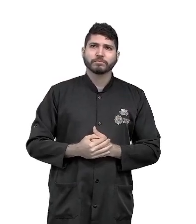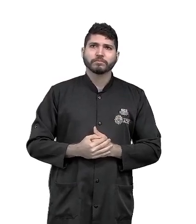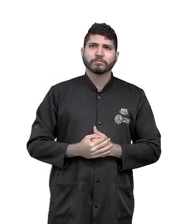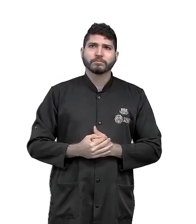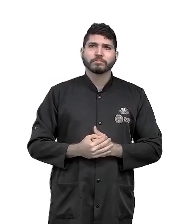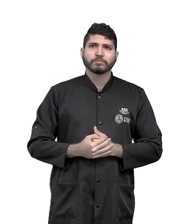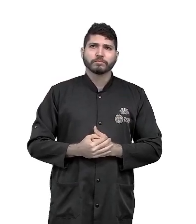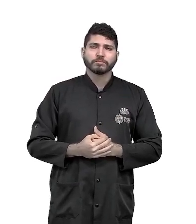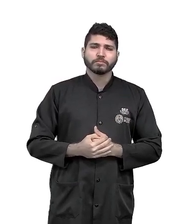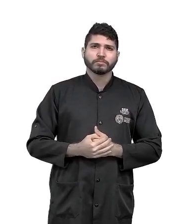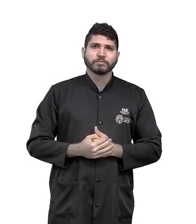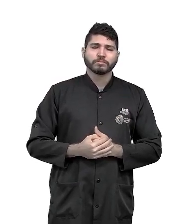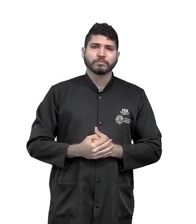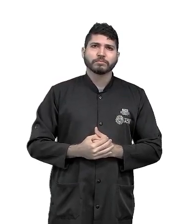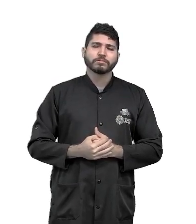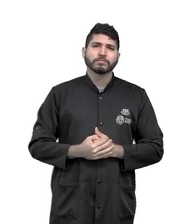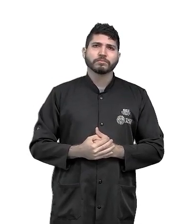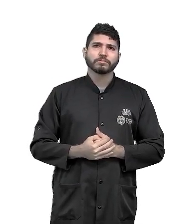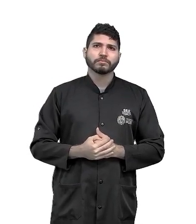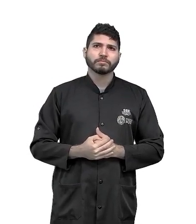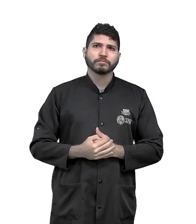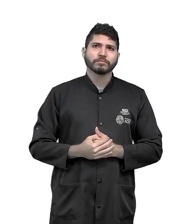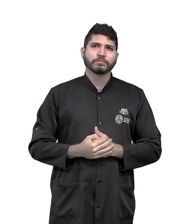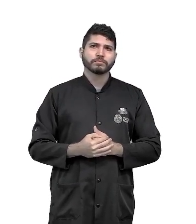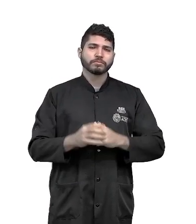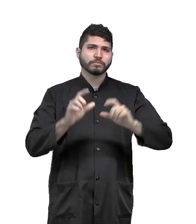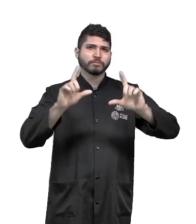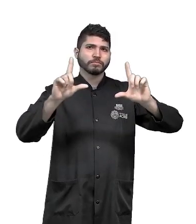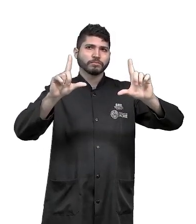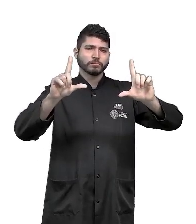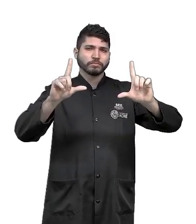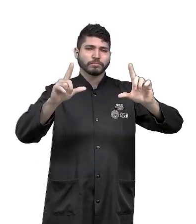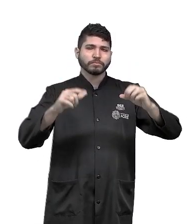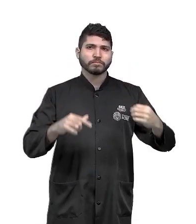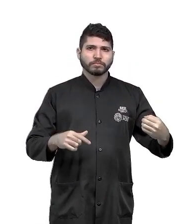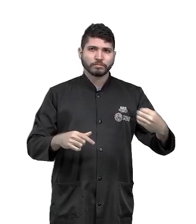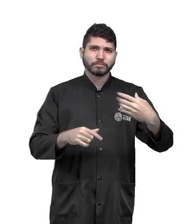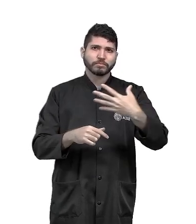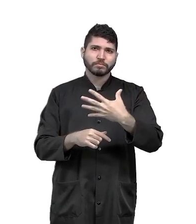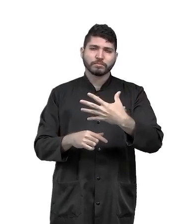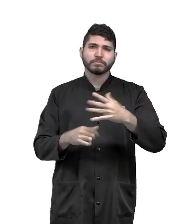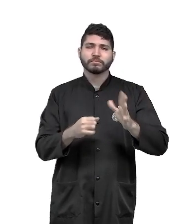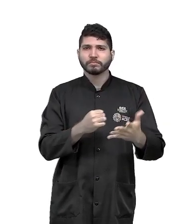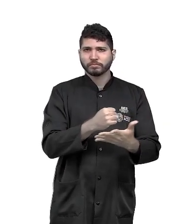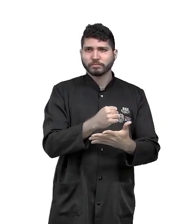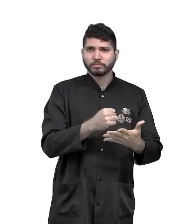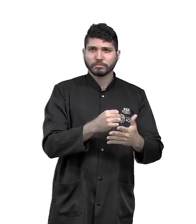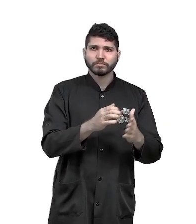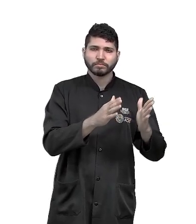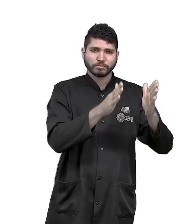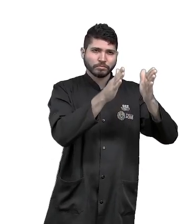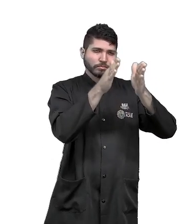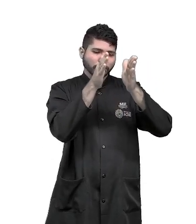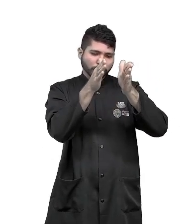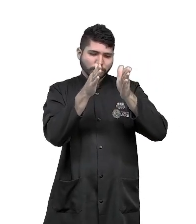outra fração. E criou-se um novo quadrado, cujo lado corresponde à metade dessa base. Essa sequência